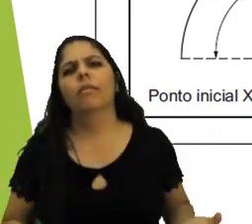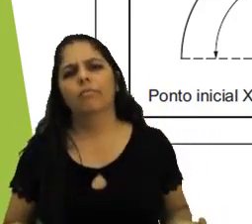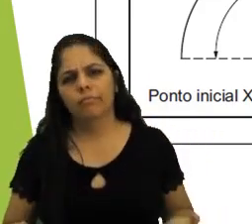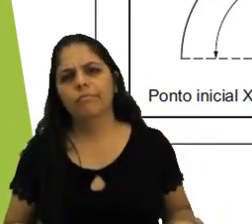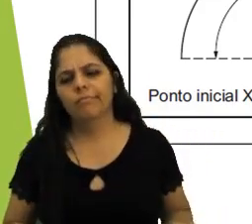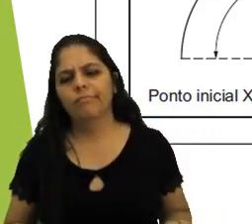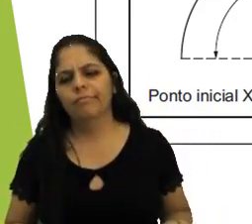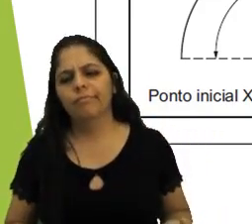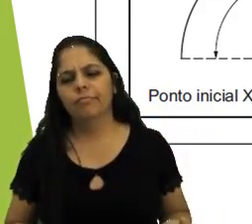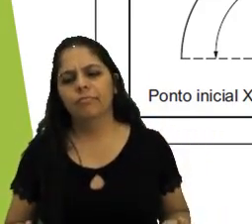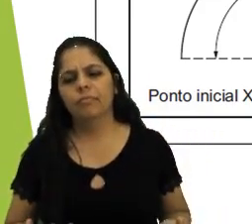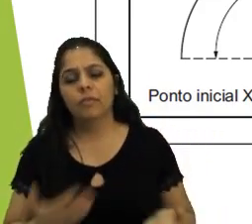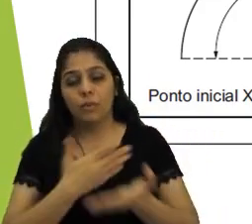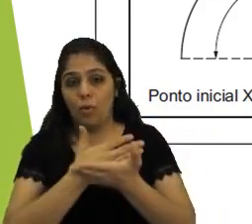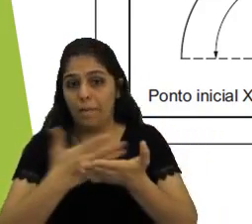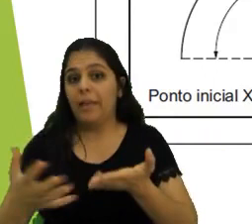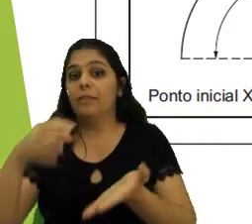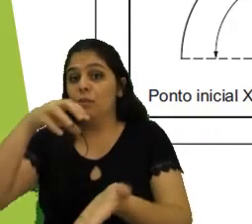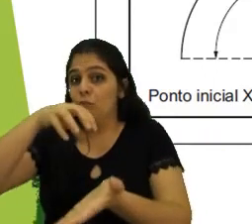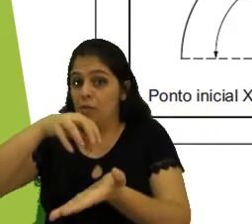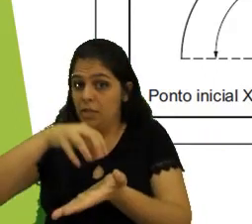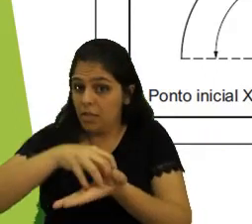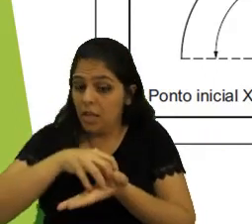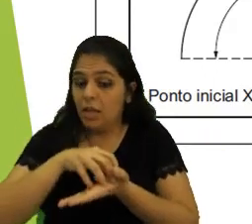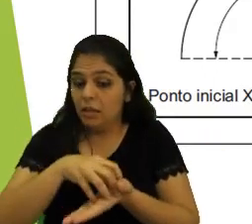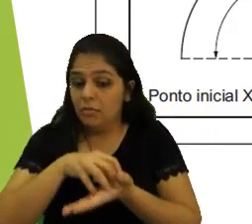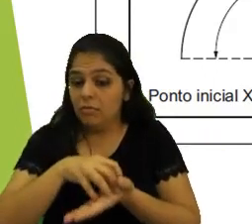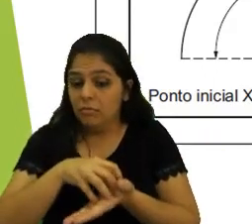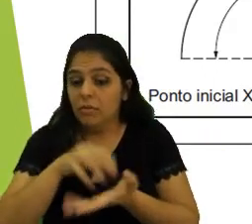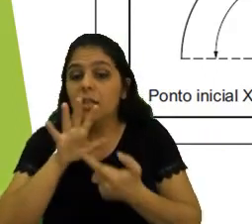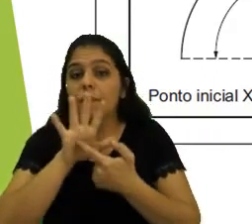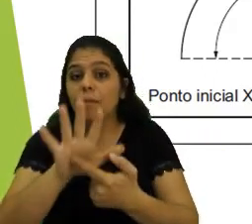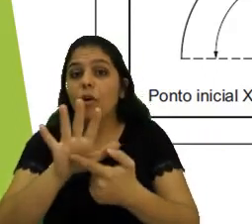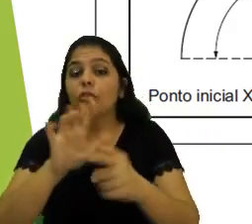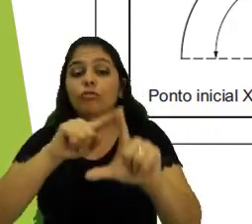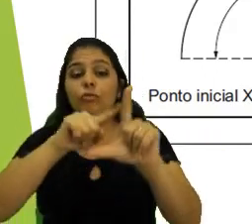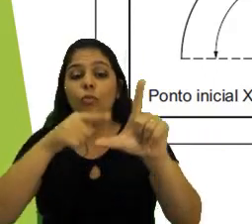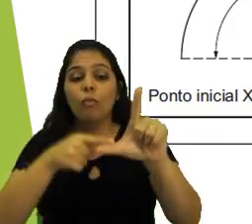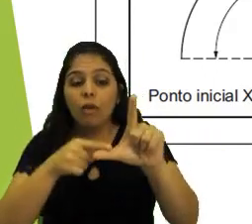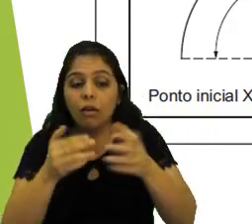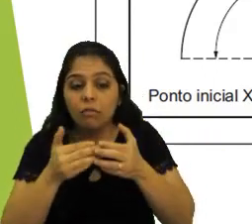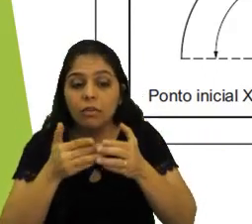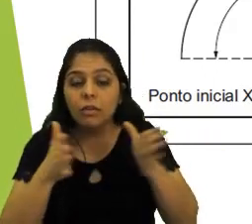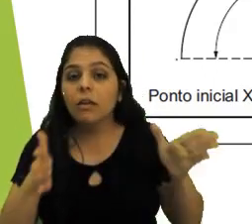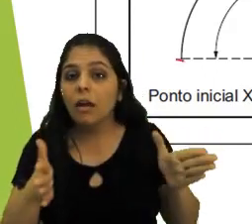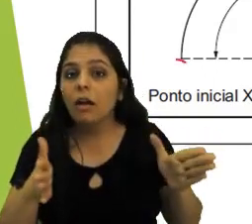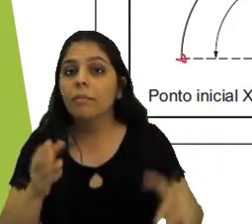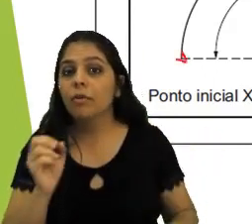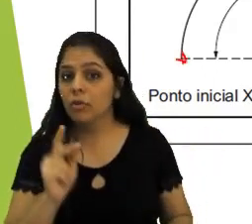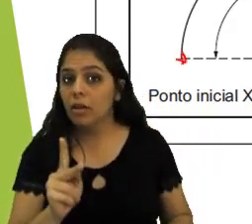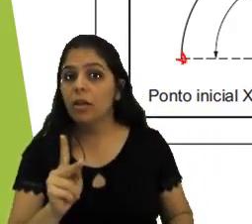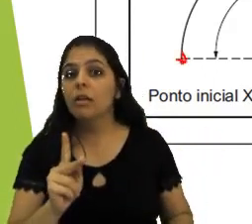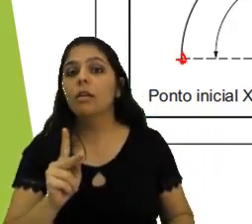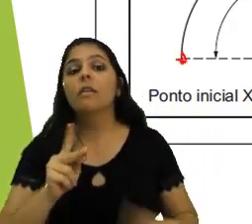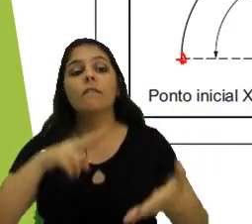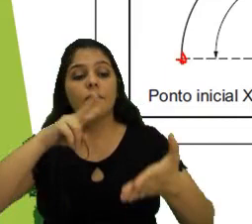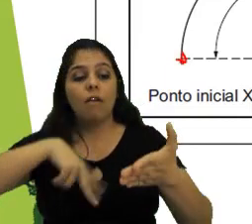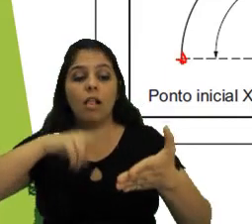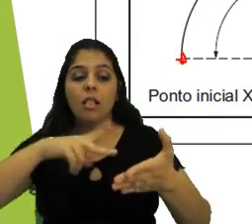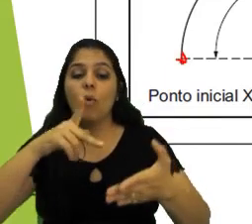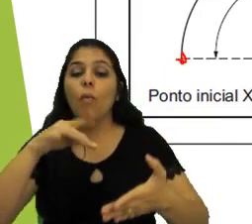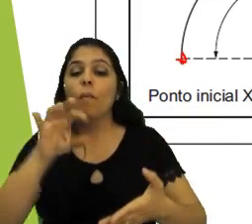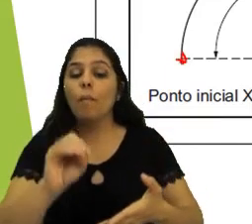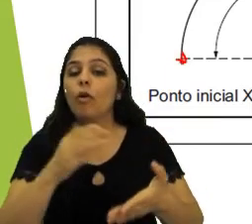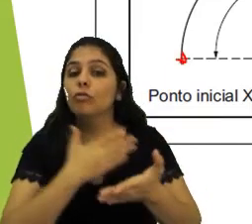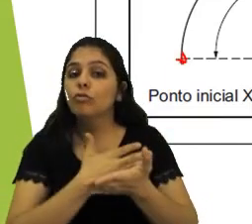partir do centro, tá? Você indica o ângulo de abertura, ok? Então ele vai ler o seu ponto inicial até